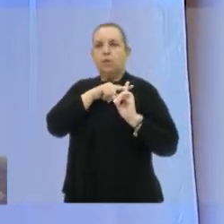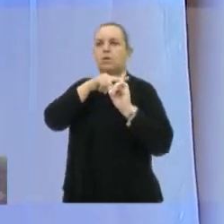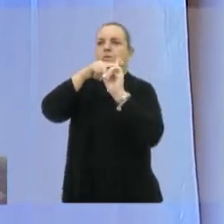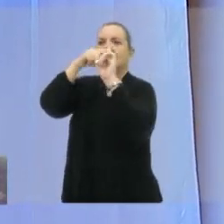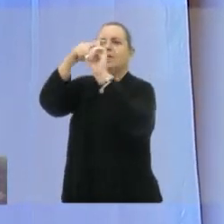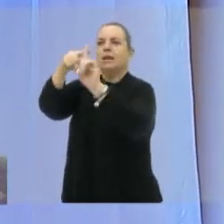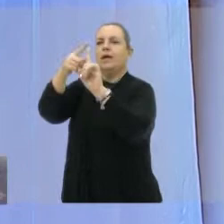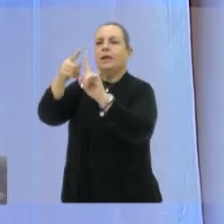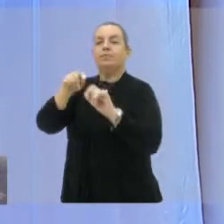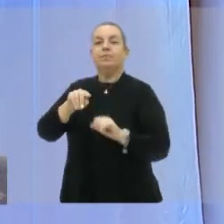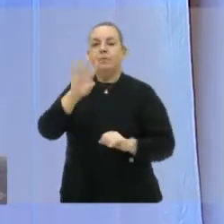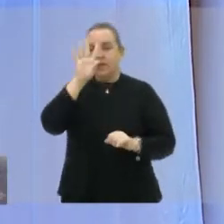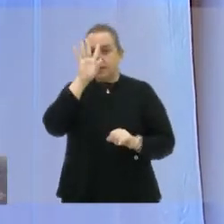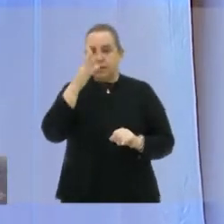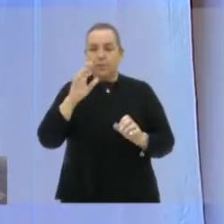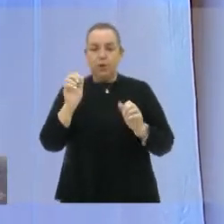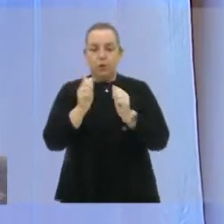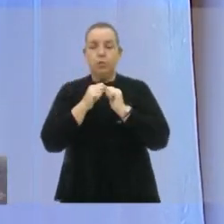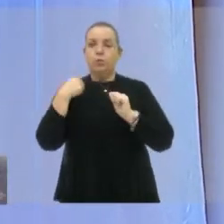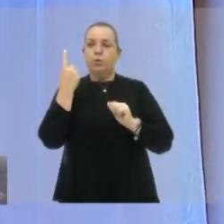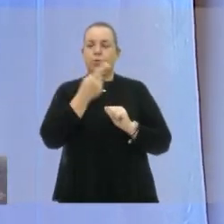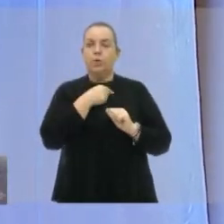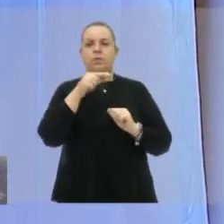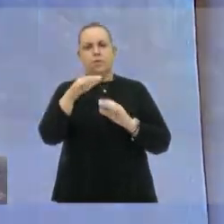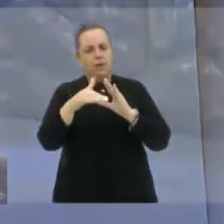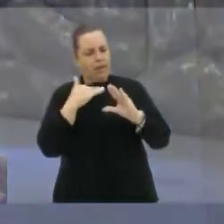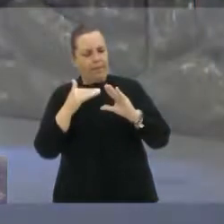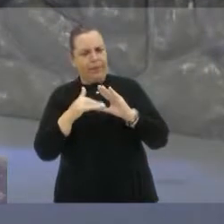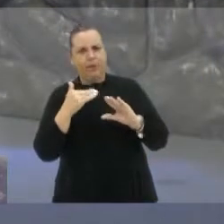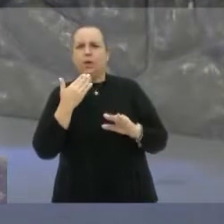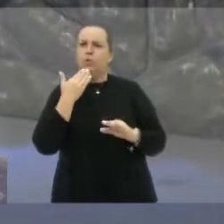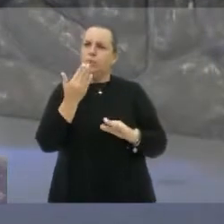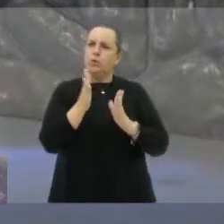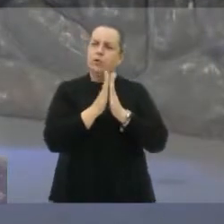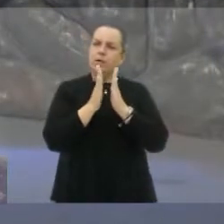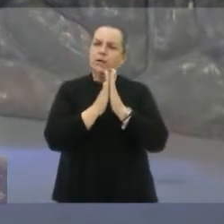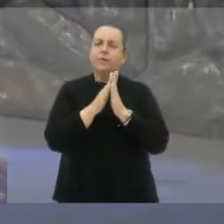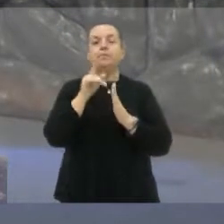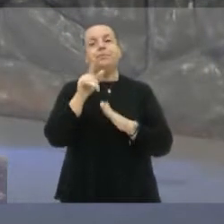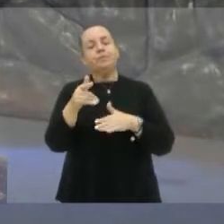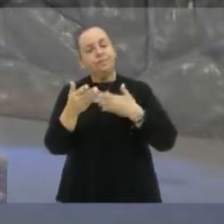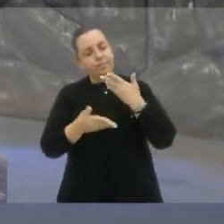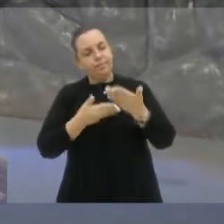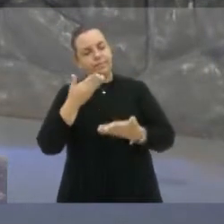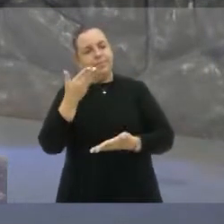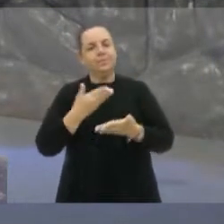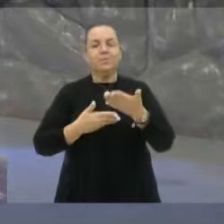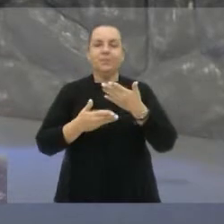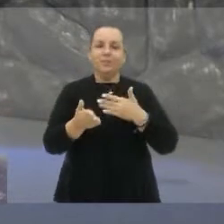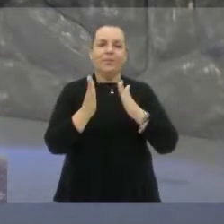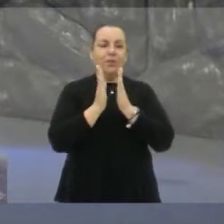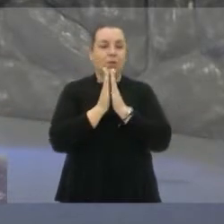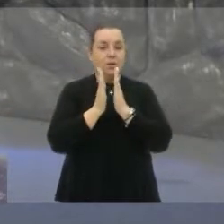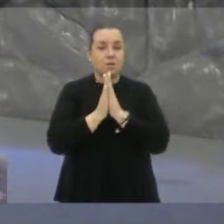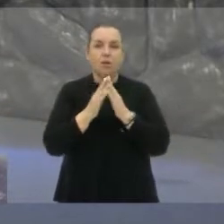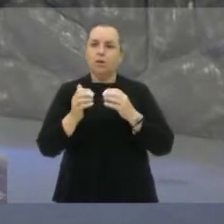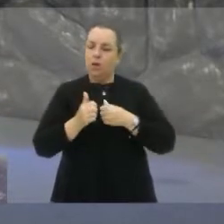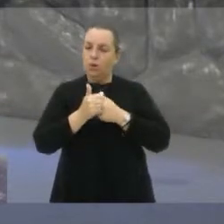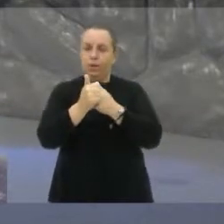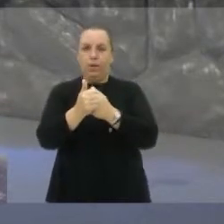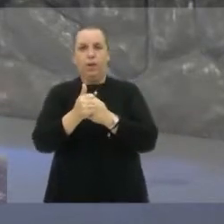nesta noite de louvor. Você que está mandando os seus pedidos de oração, você que está compartilhando essas orações, está acompanhando pelo